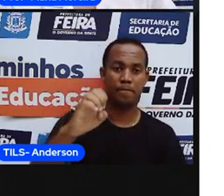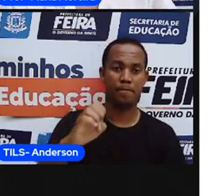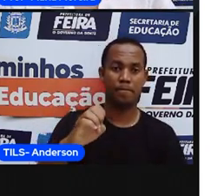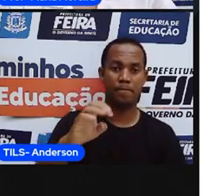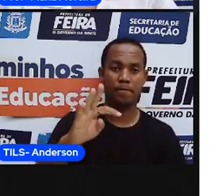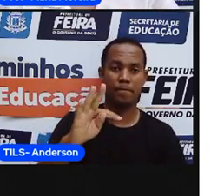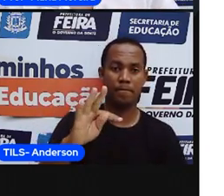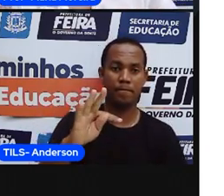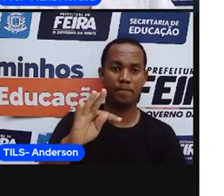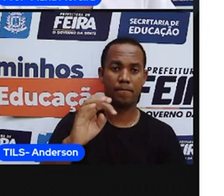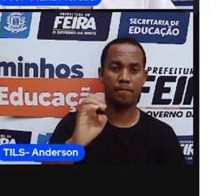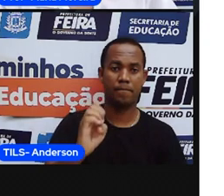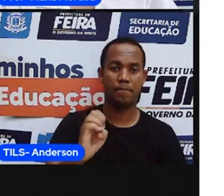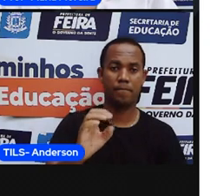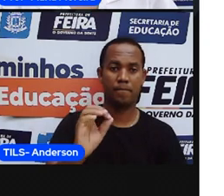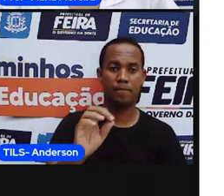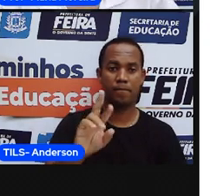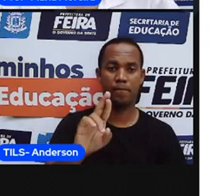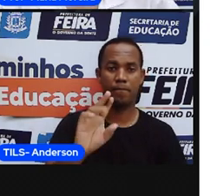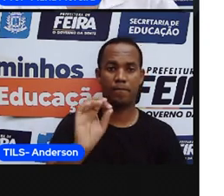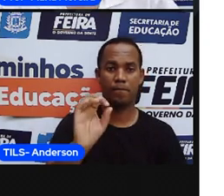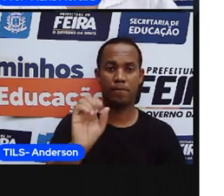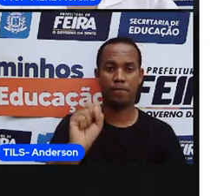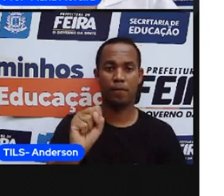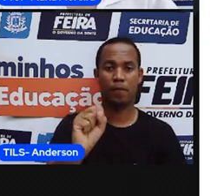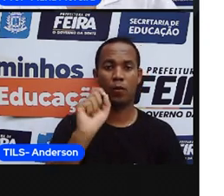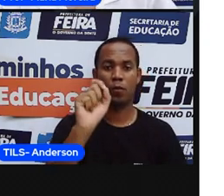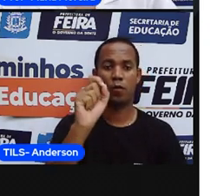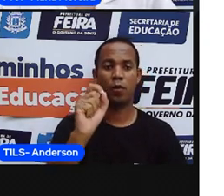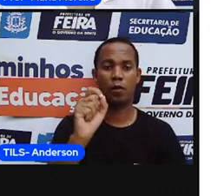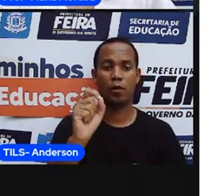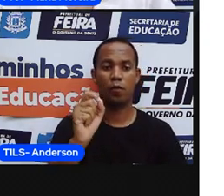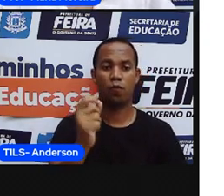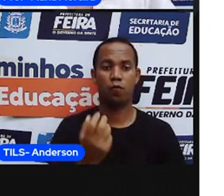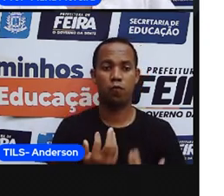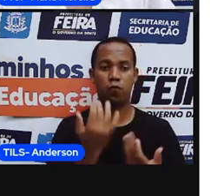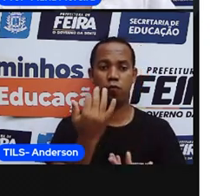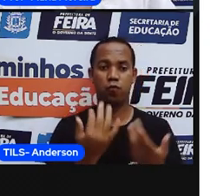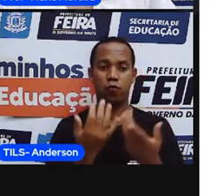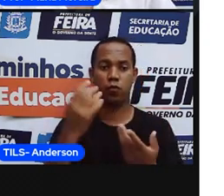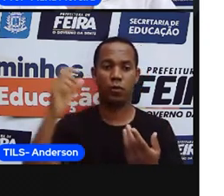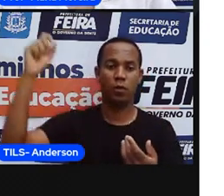que ele cai é tão grande que ele está em chamas, né?